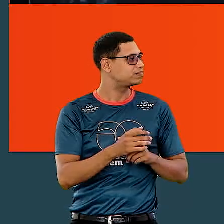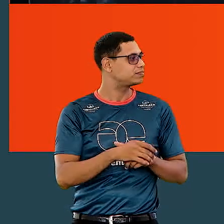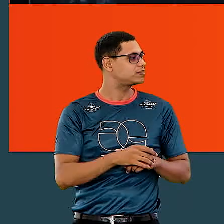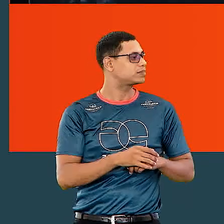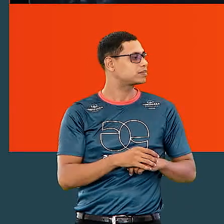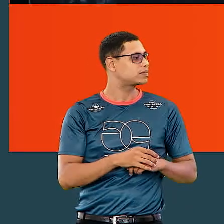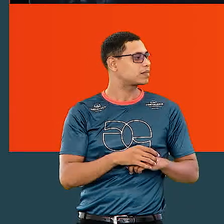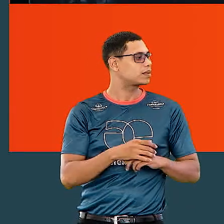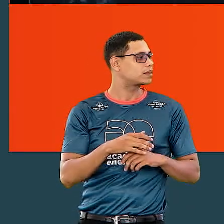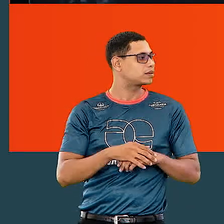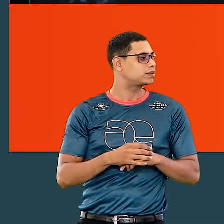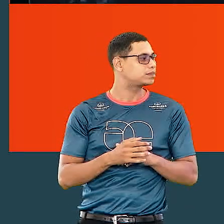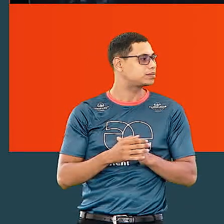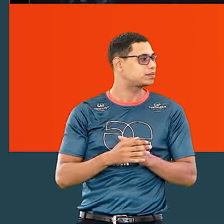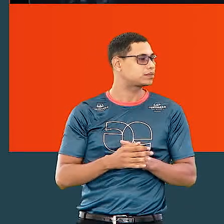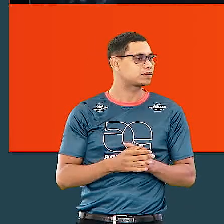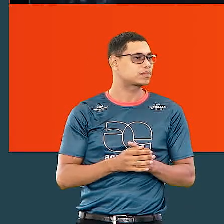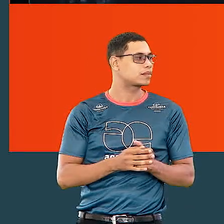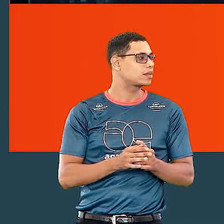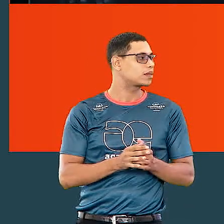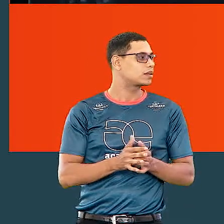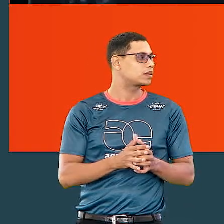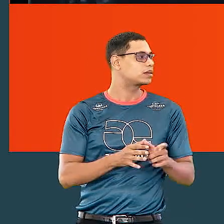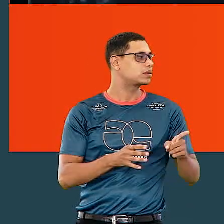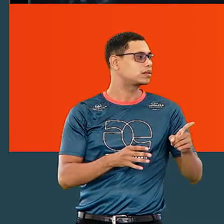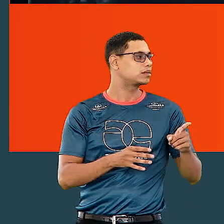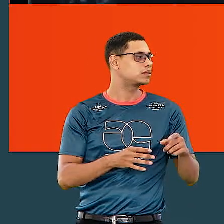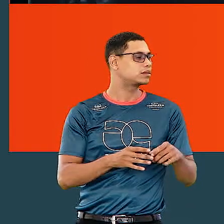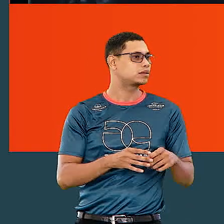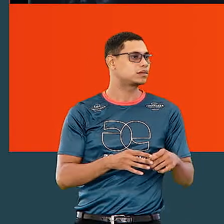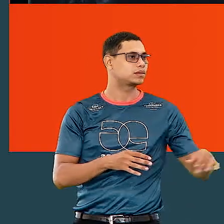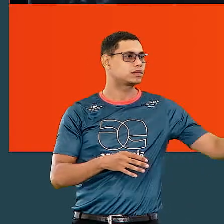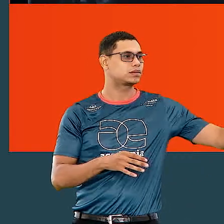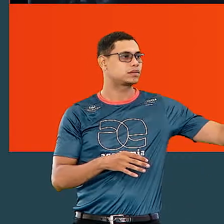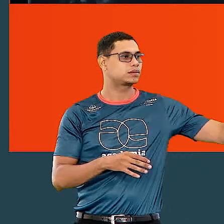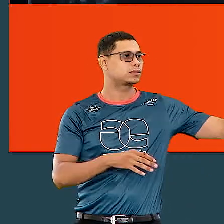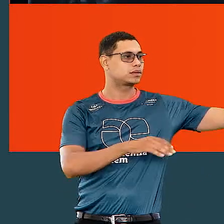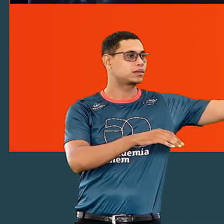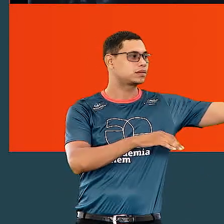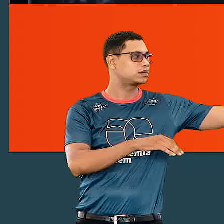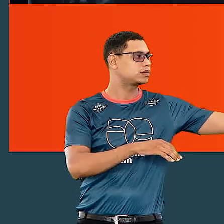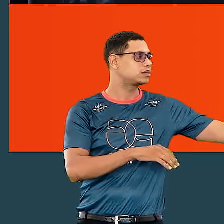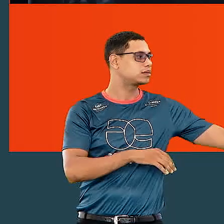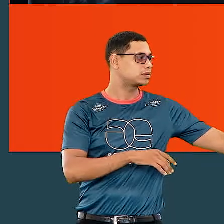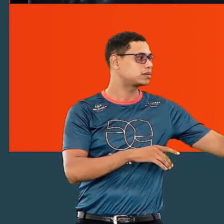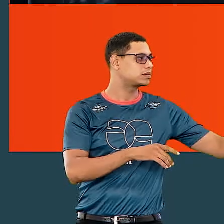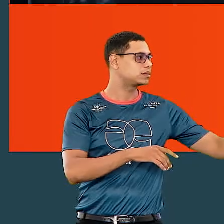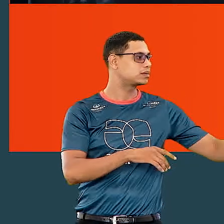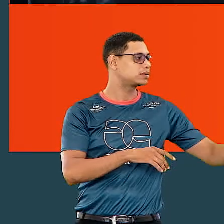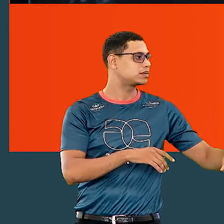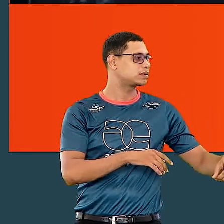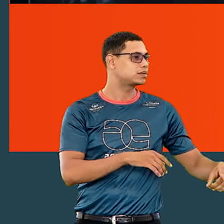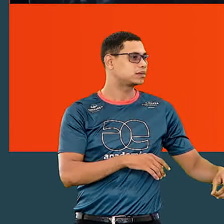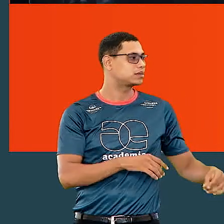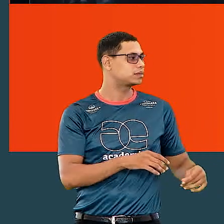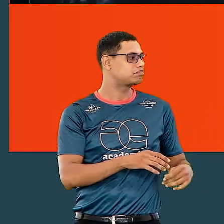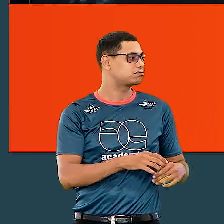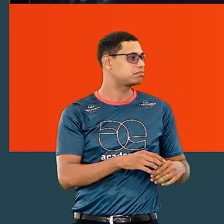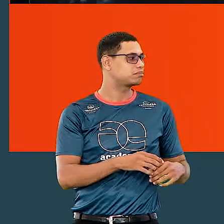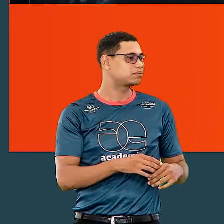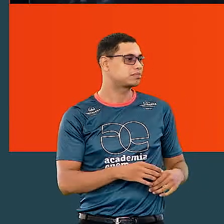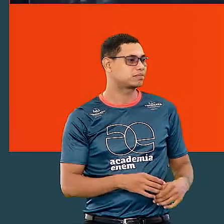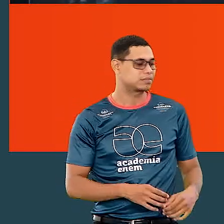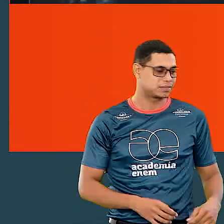primeira questão, bote aí. Bora nessa. Primeira de todas, meus amores. Olha pra cá. No contexto da polis grega,